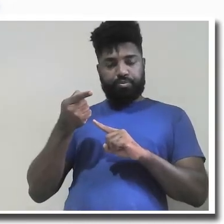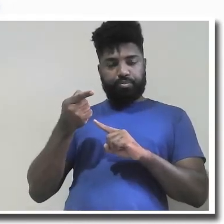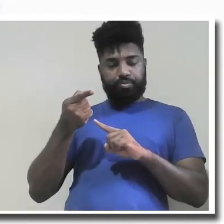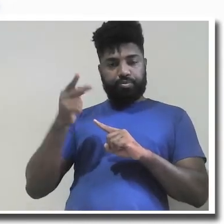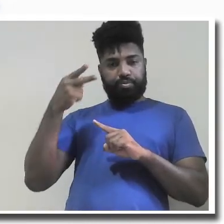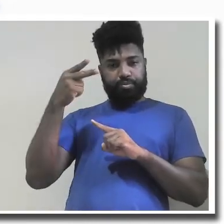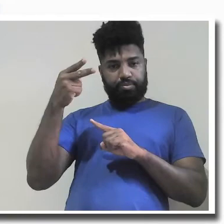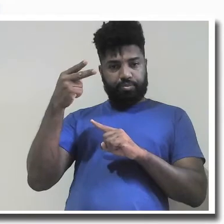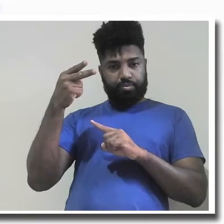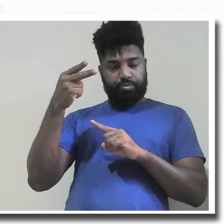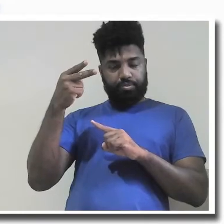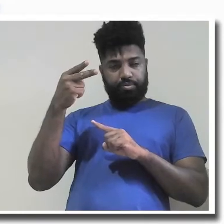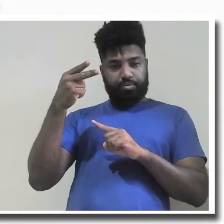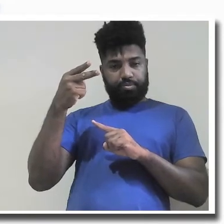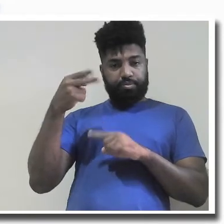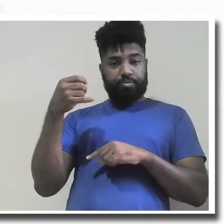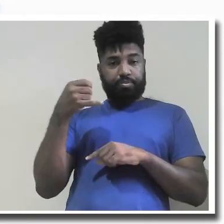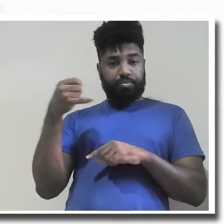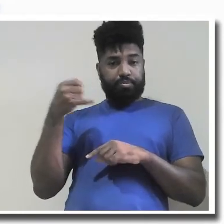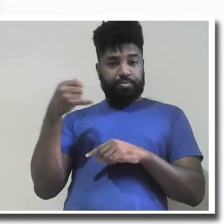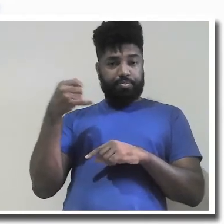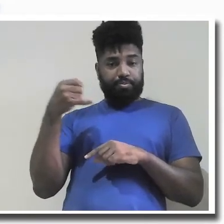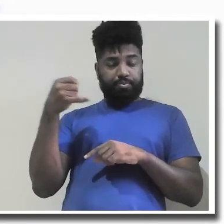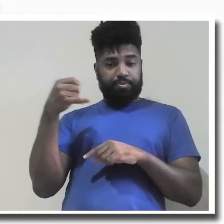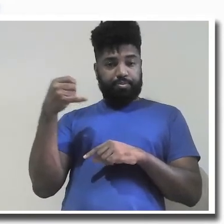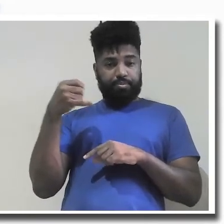a 2 menos